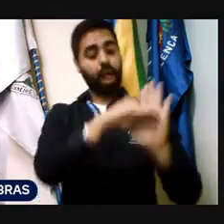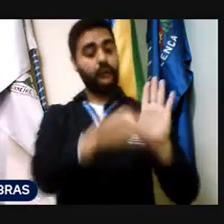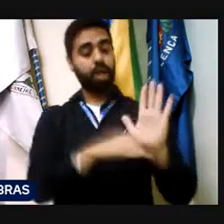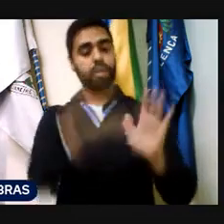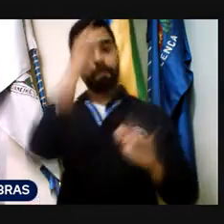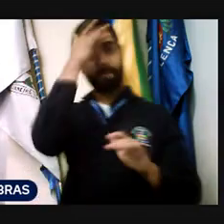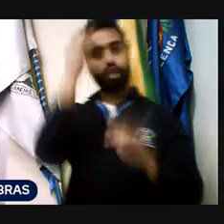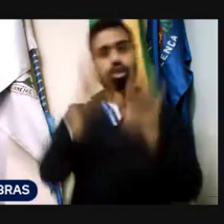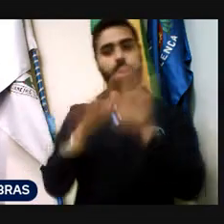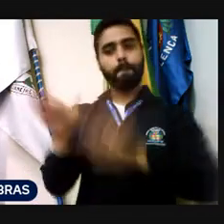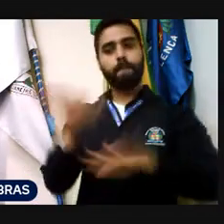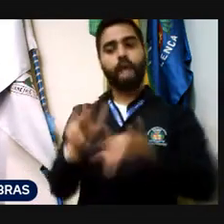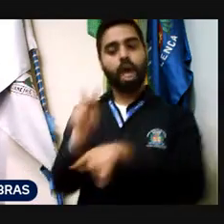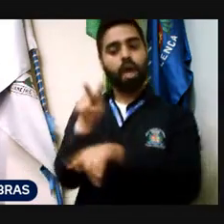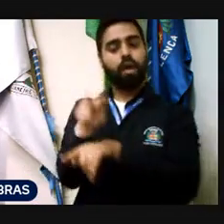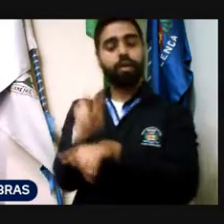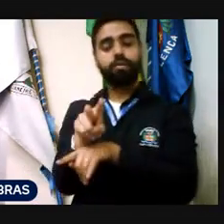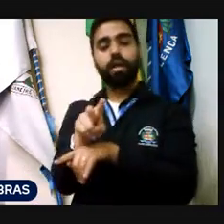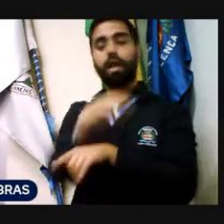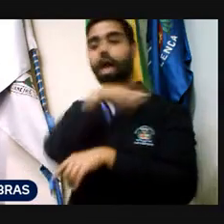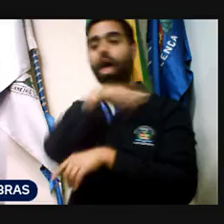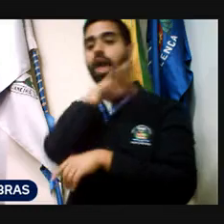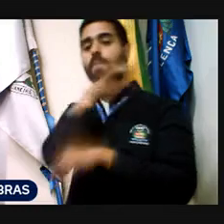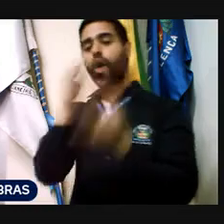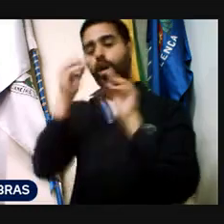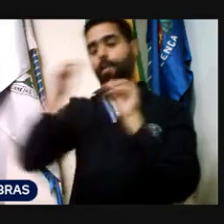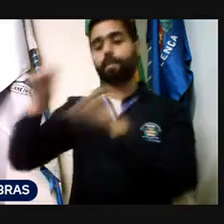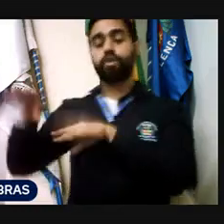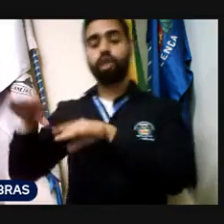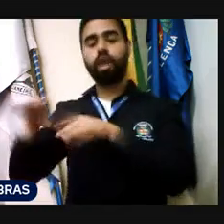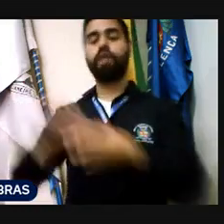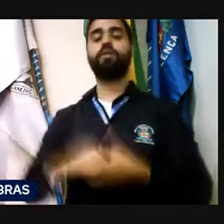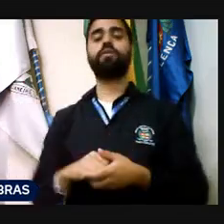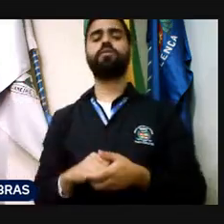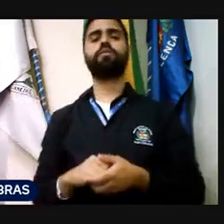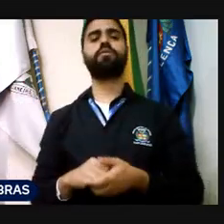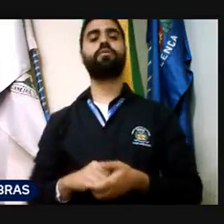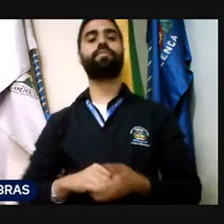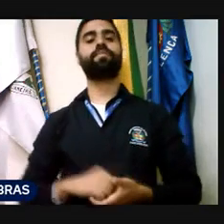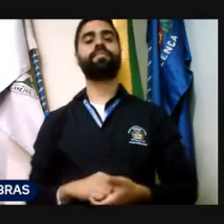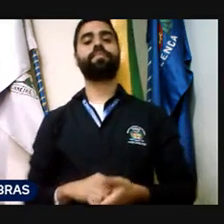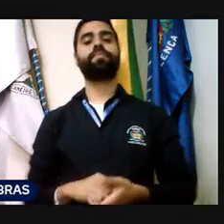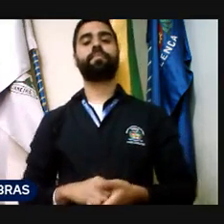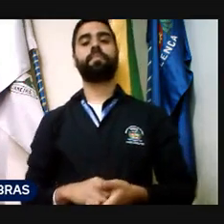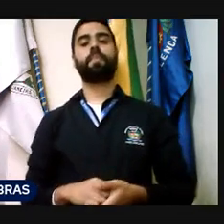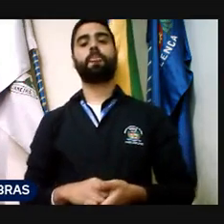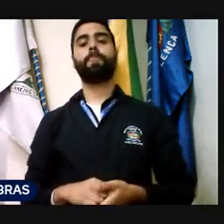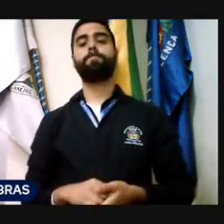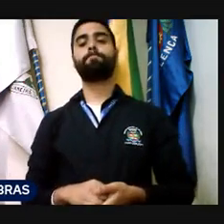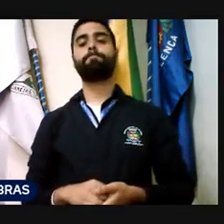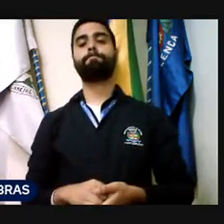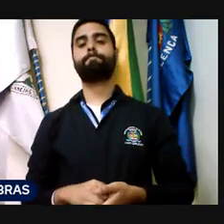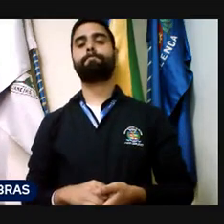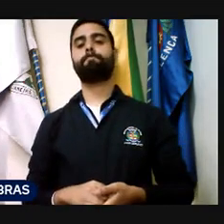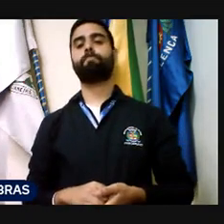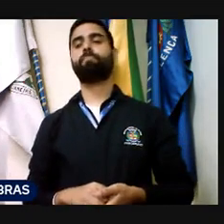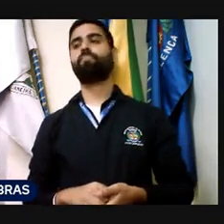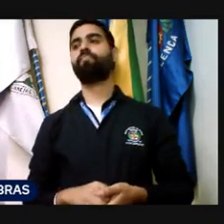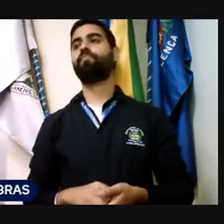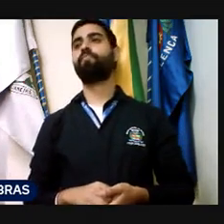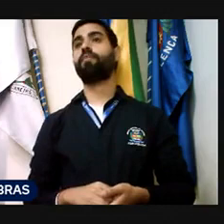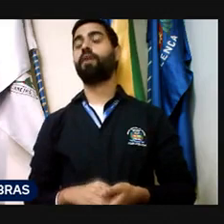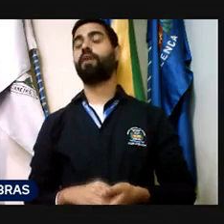Cuidadores de Animais em Situação de Rua, Vulnerabilidade, Maus Tratos e Abandono, e da outras providências.